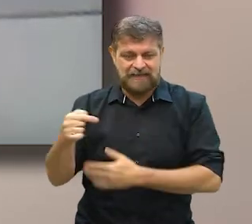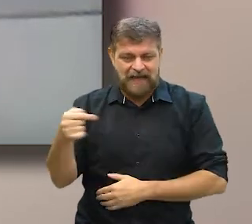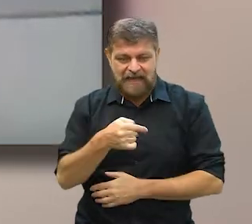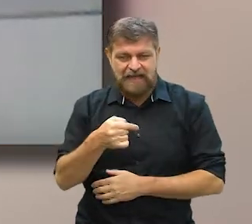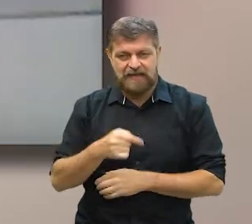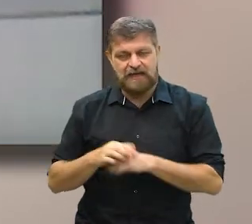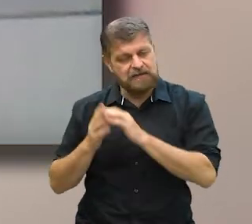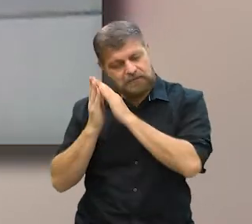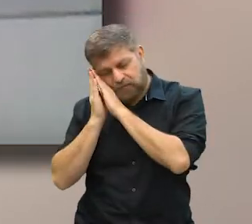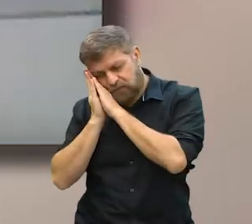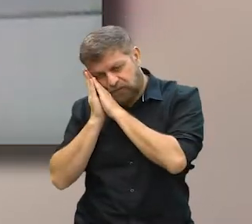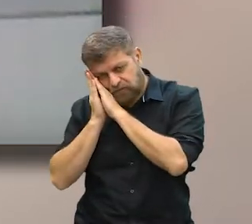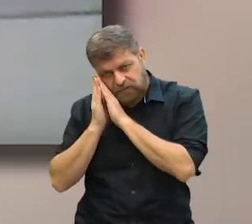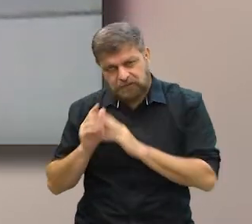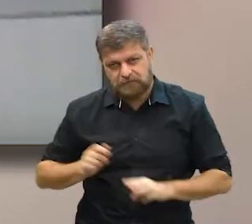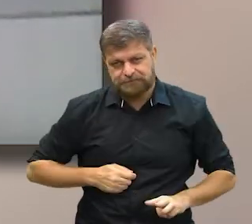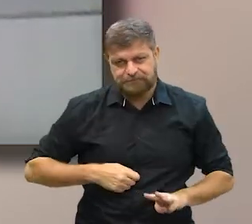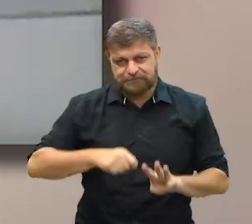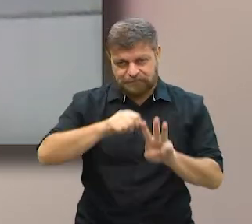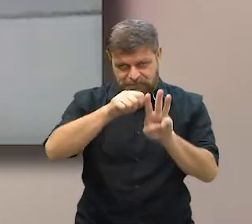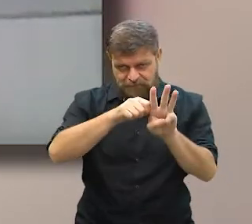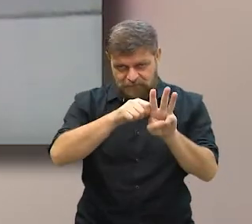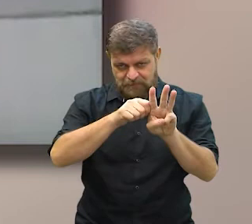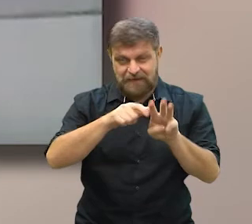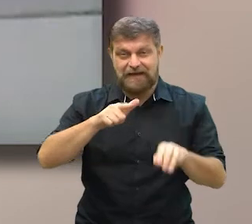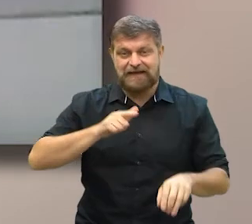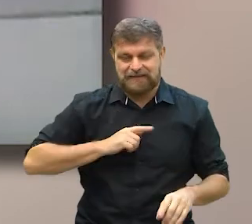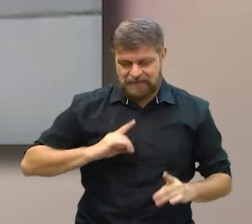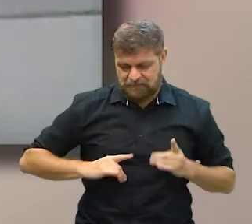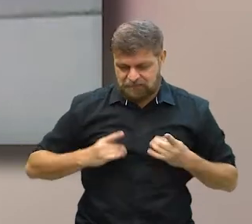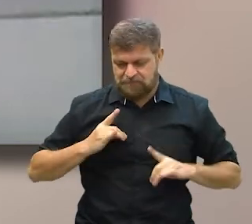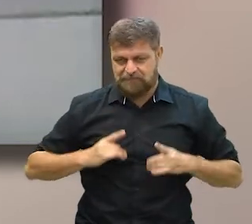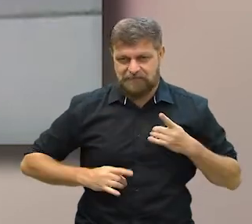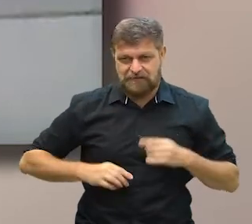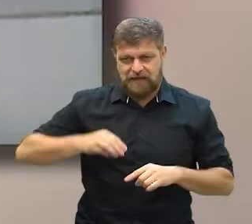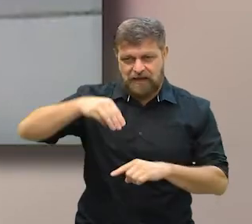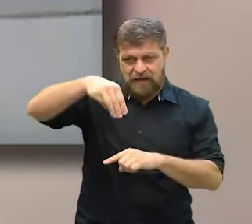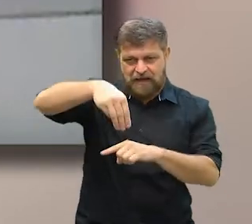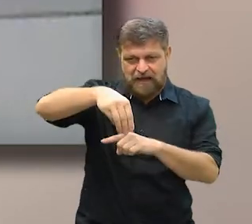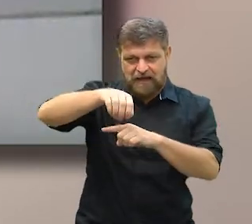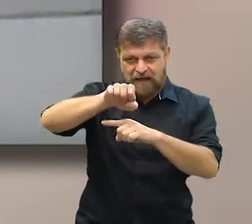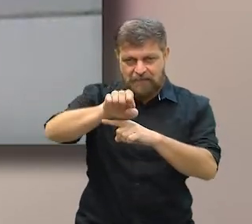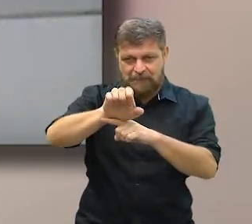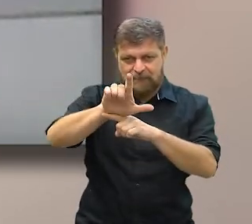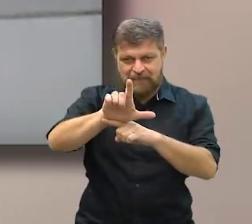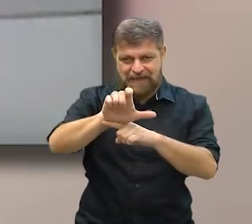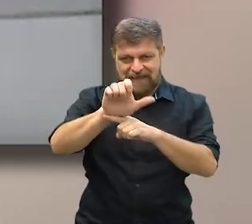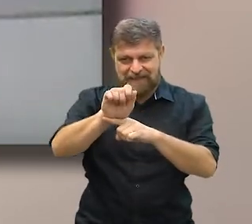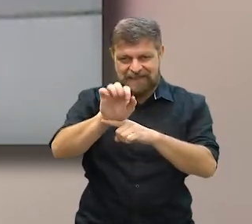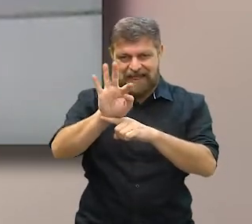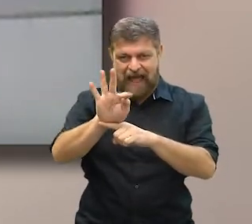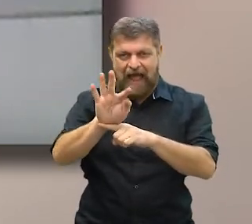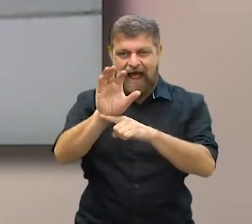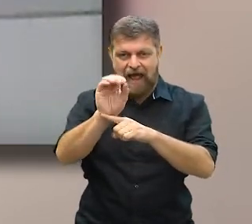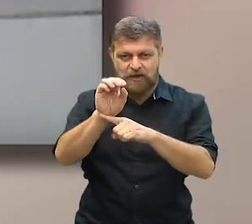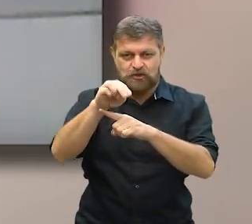dizer, a melatonina aí no leite materno, nos 3 primeiros meses, a melatonina vem do leite materno, depois ela começa a ser produzida na